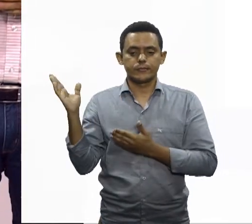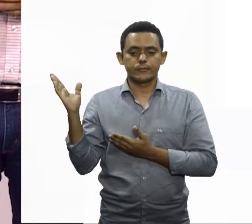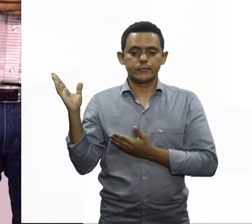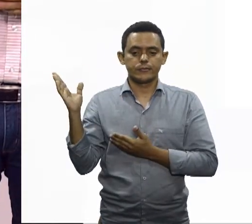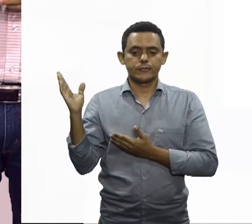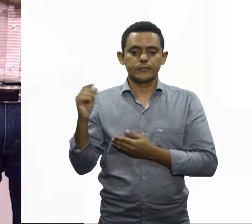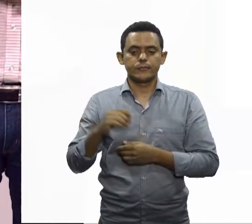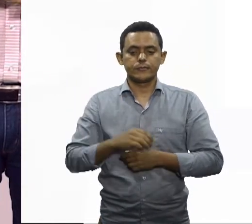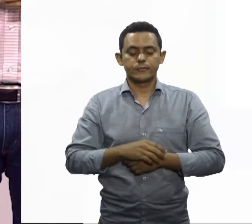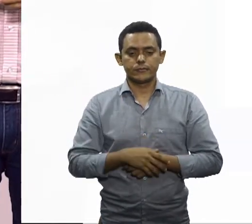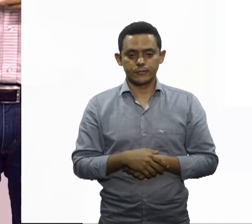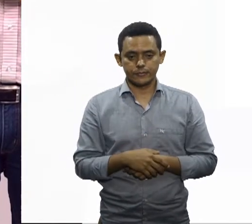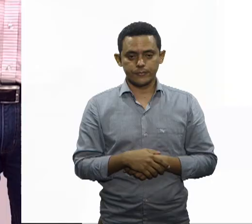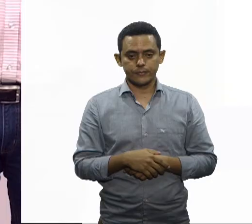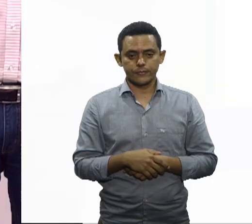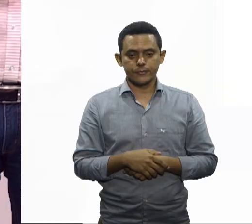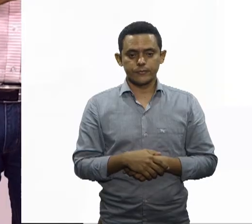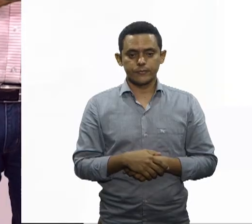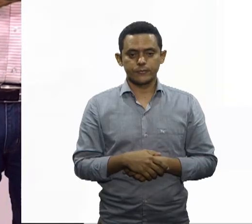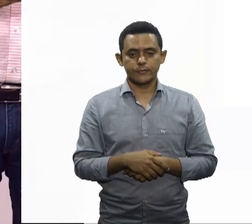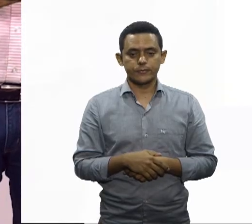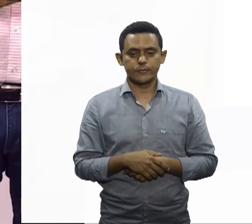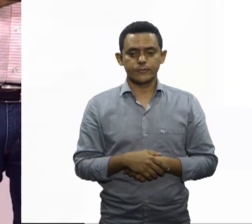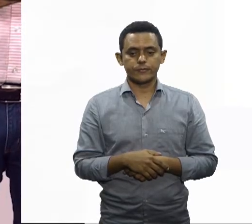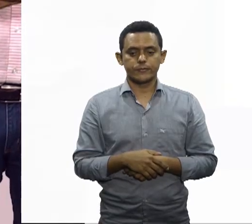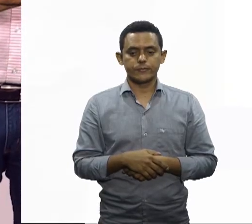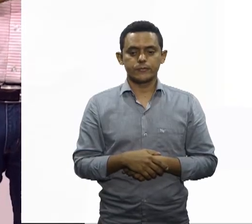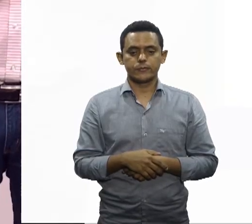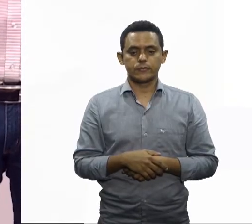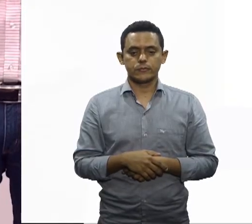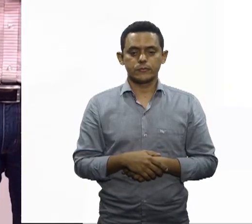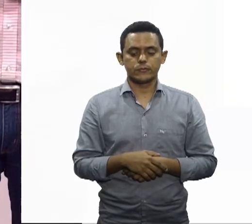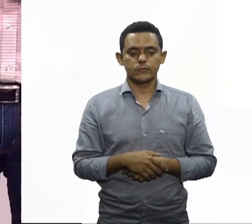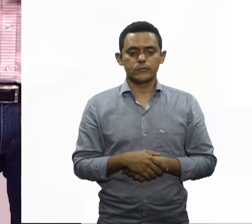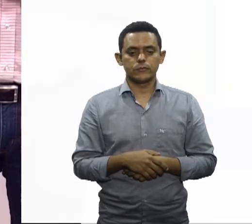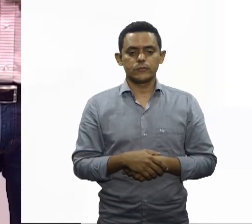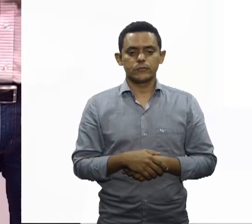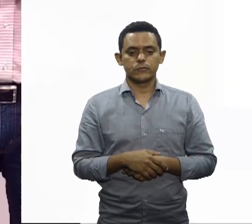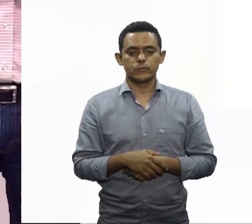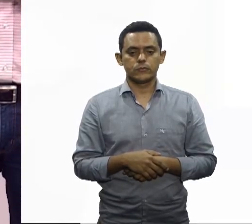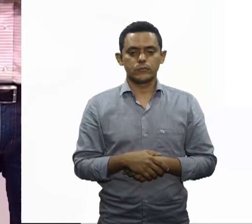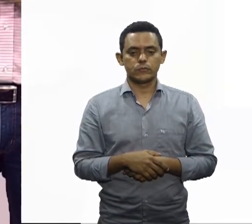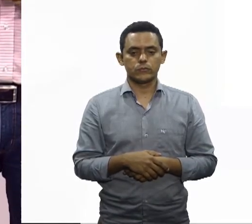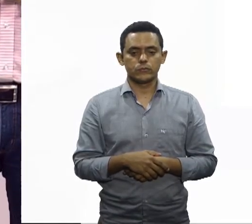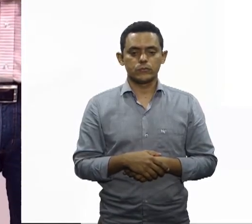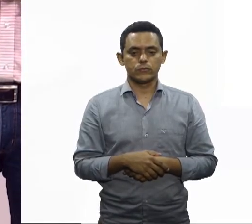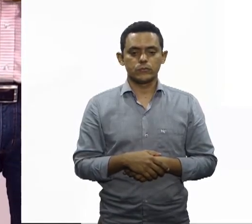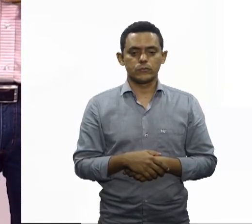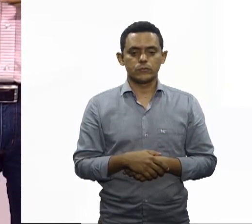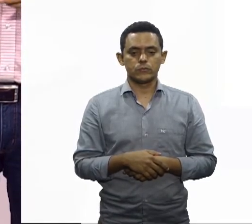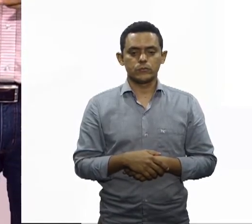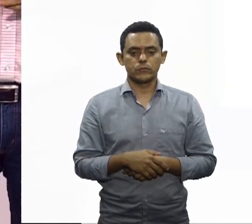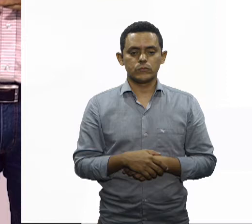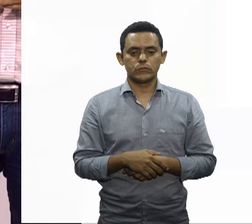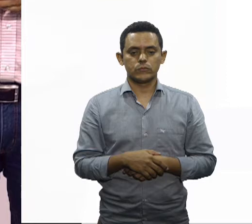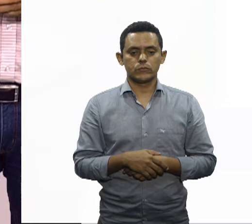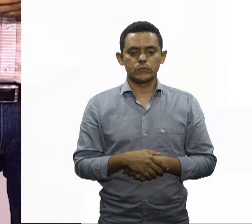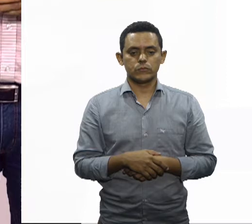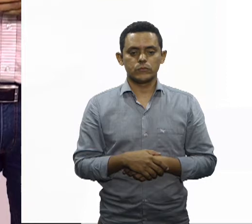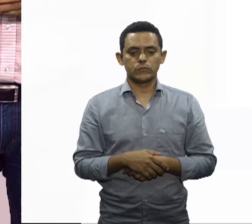de quilogramas para hectograma, eu devo multiplicar por 10. De hectograma para decagrama, você deve